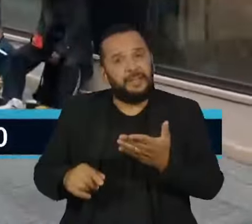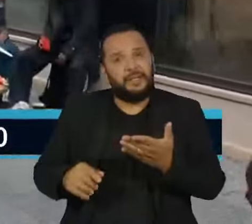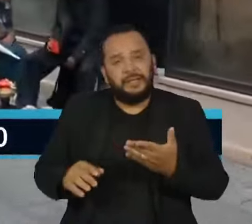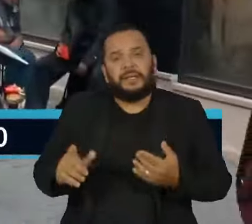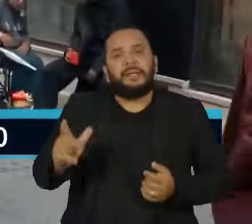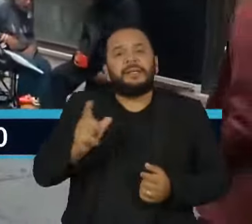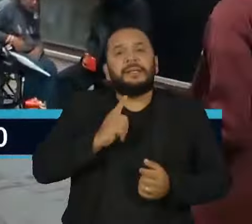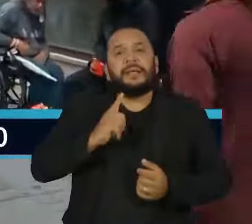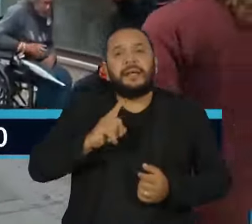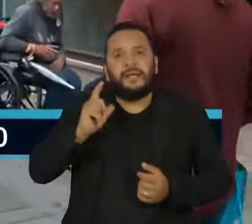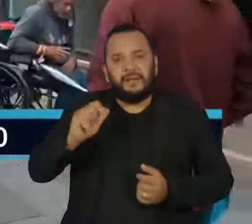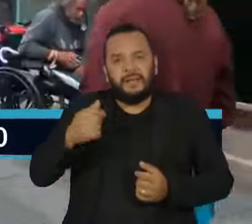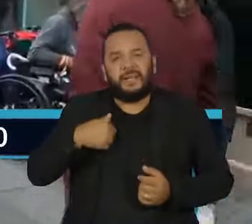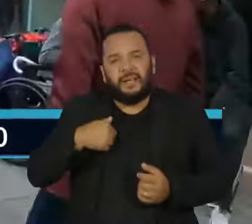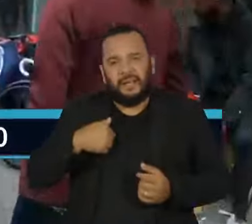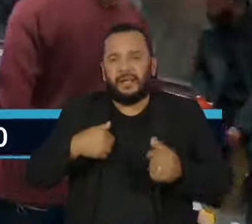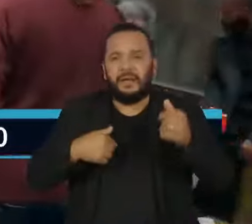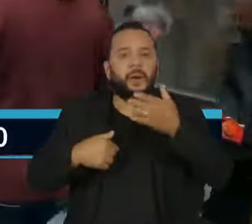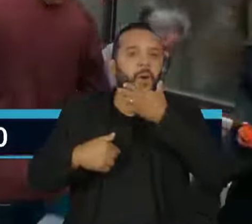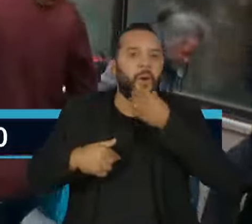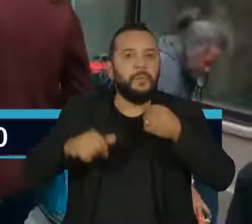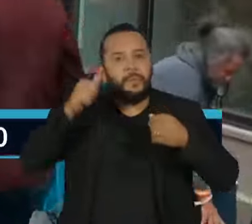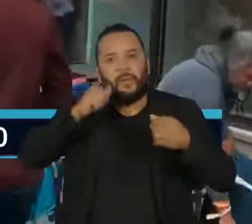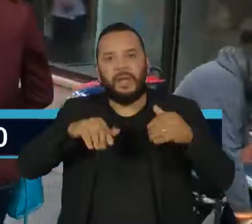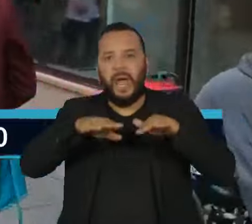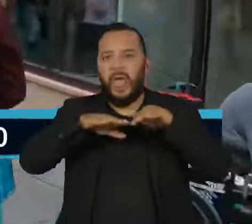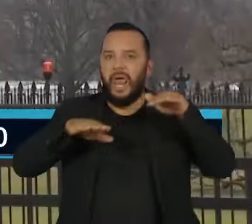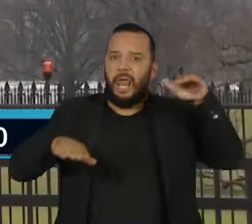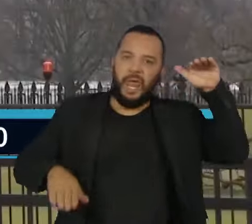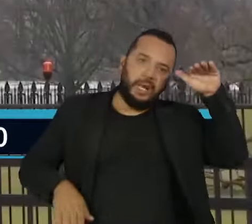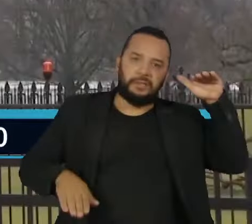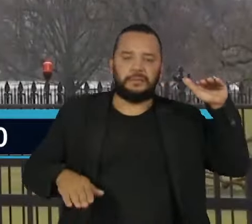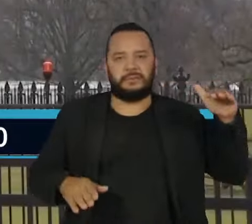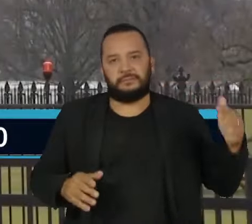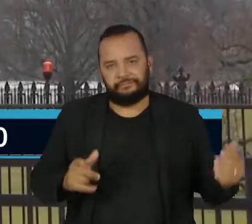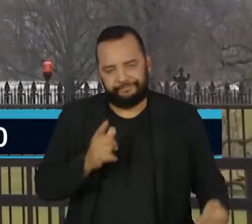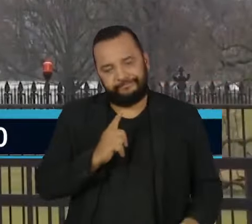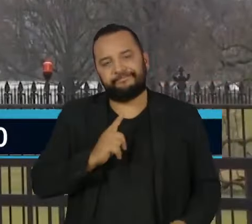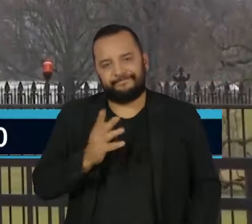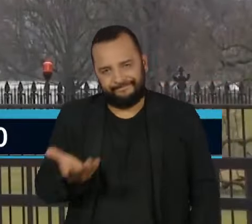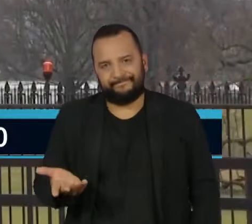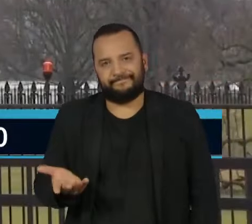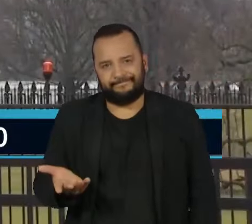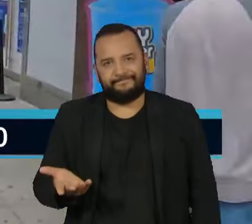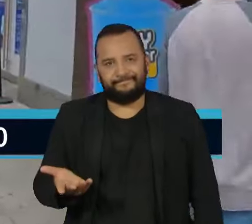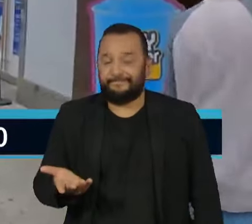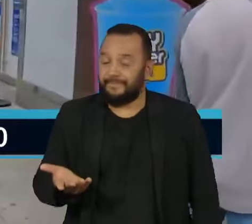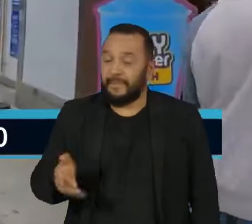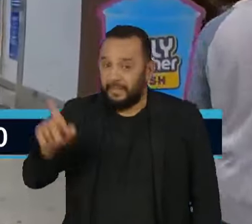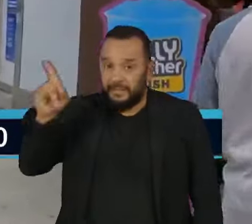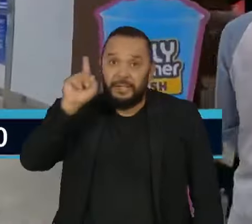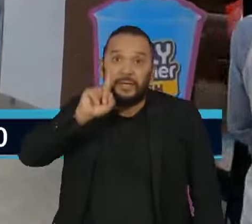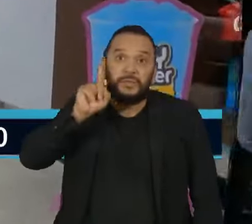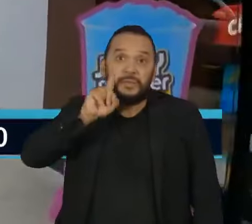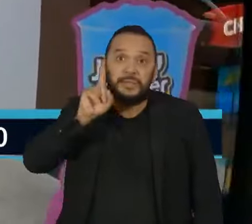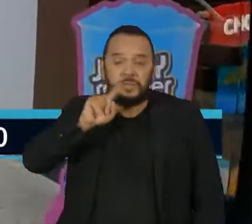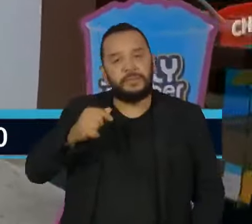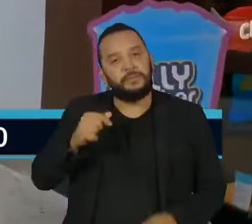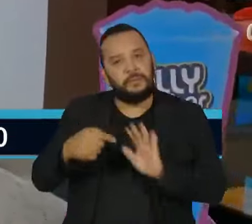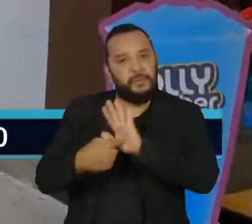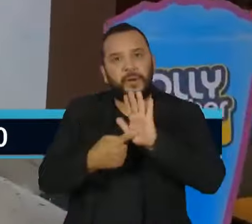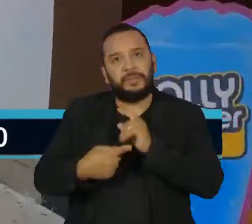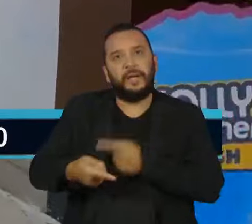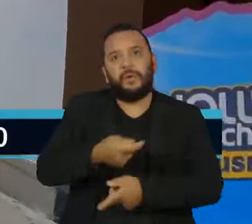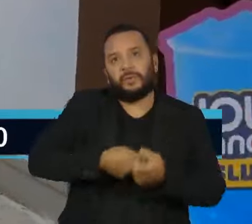dos níveis de desigualdades e de pobreza extrema. Nos Estados Unidos, a estimativa é que a economia perca quase